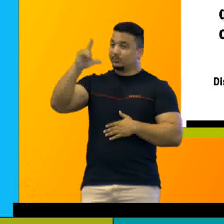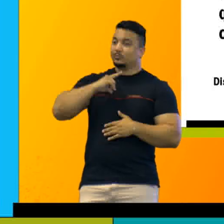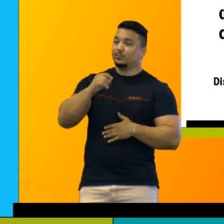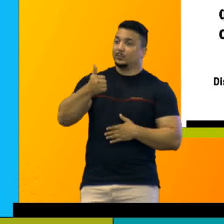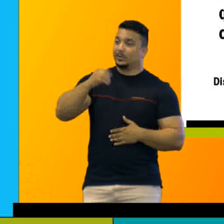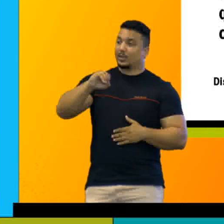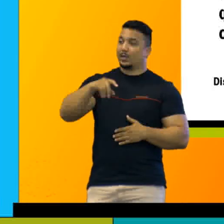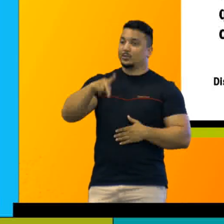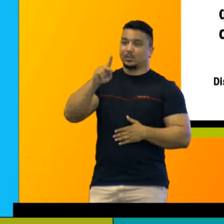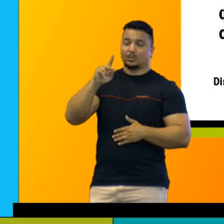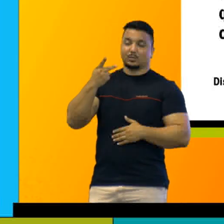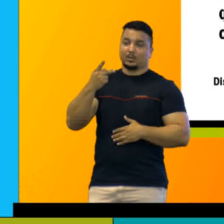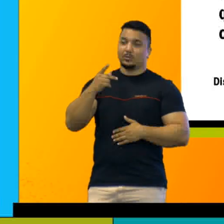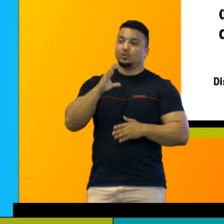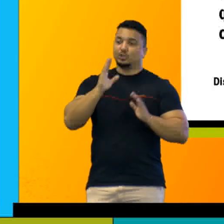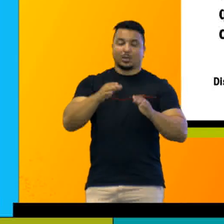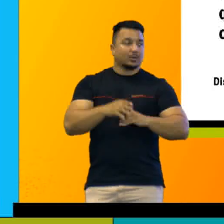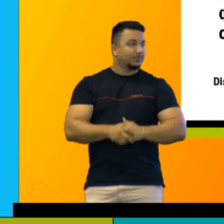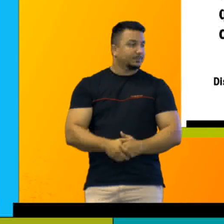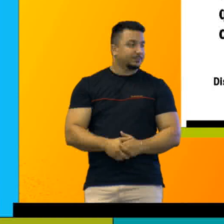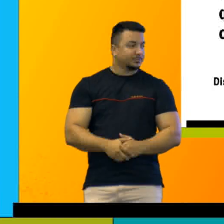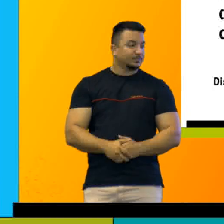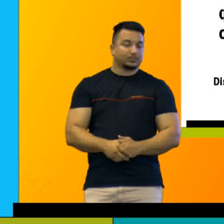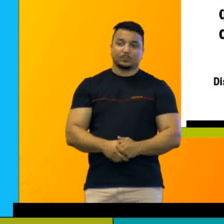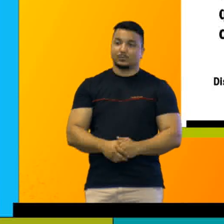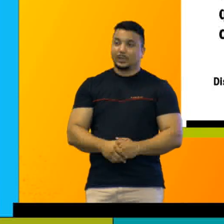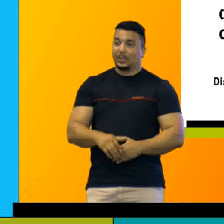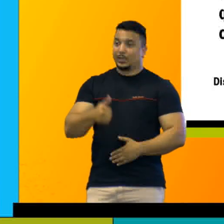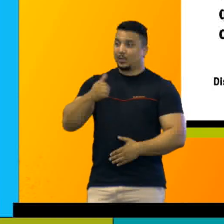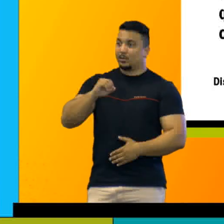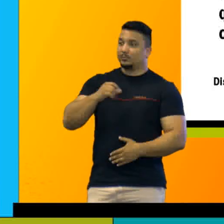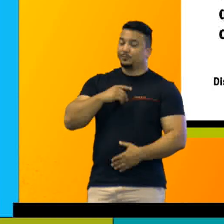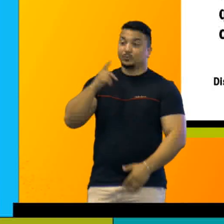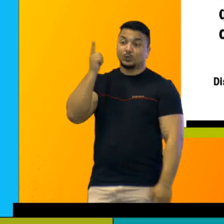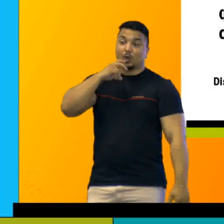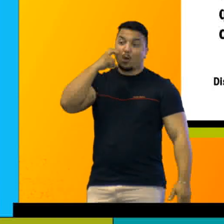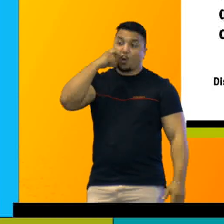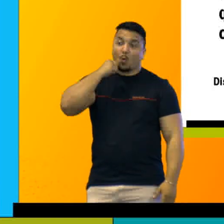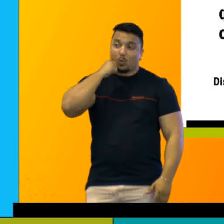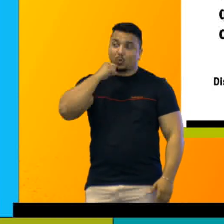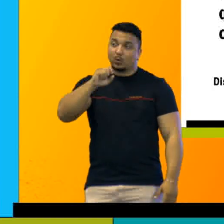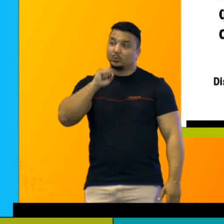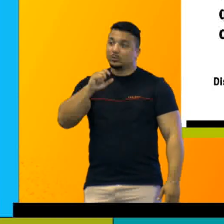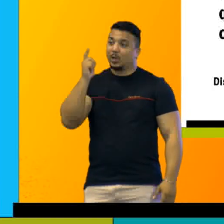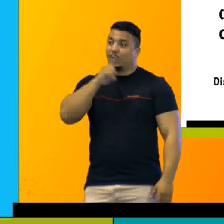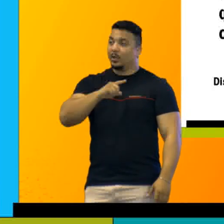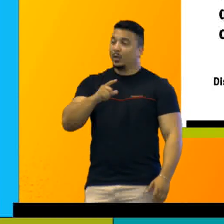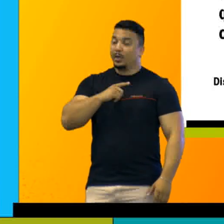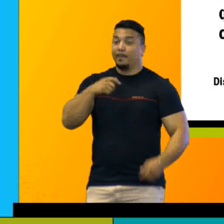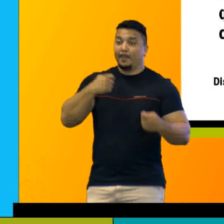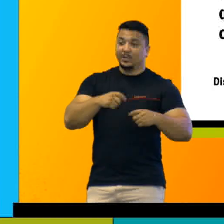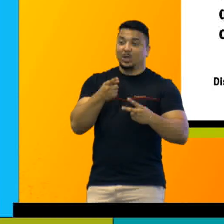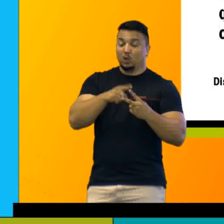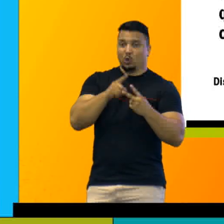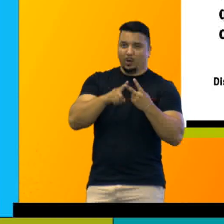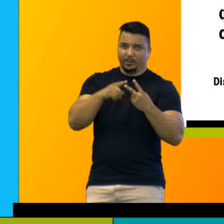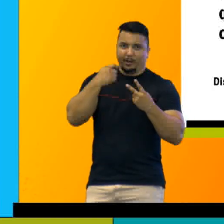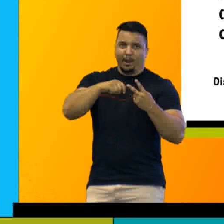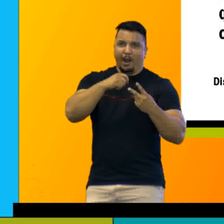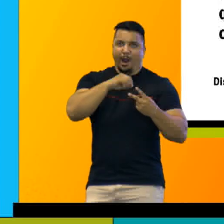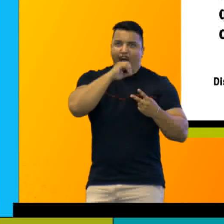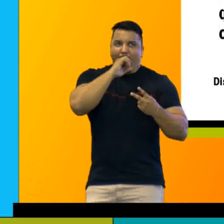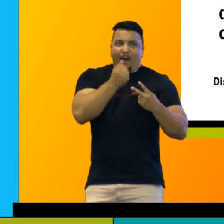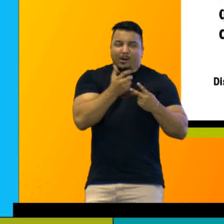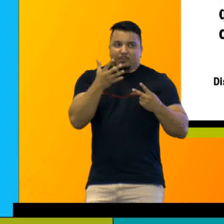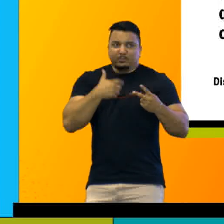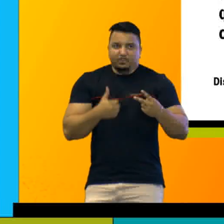10 hectares. Pessoal, quando eu falo lucro, eu tenho que ter duas medidas, né? Quanto